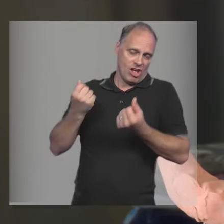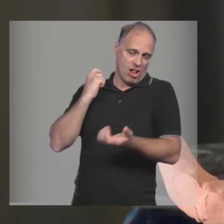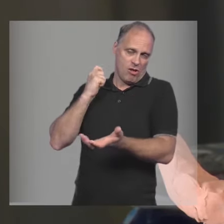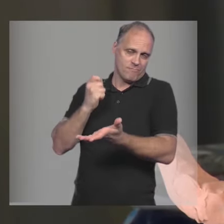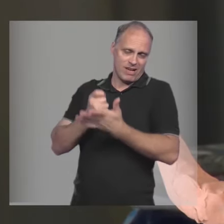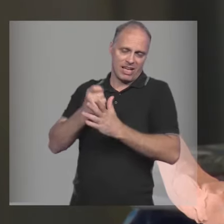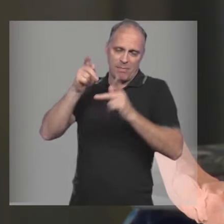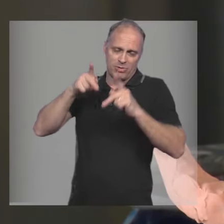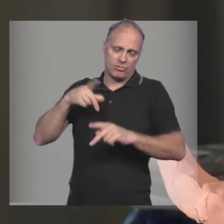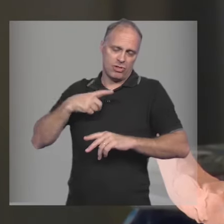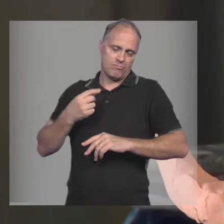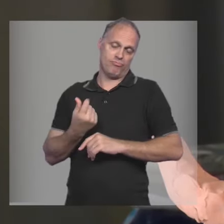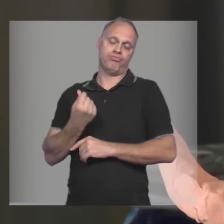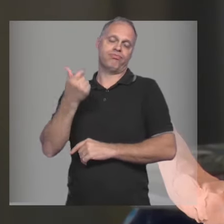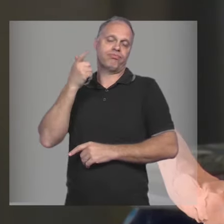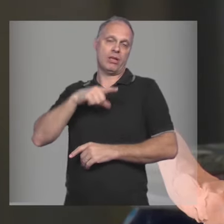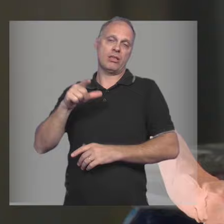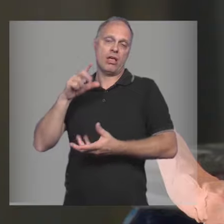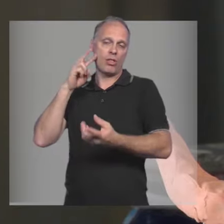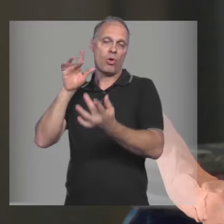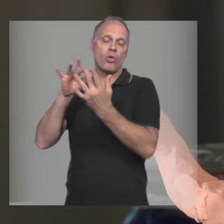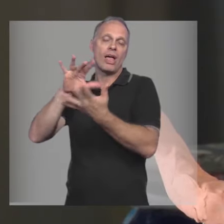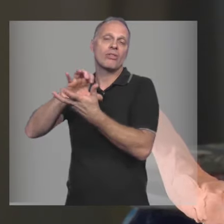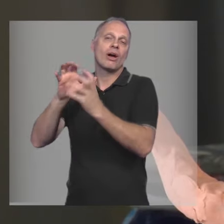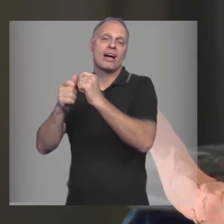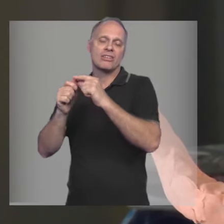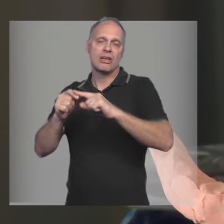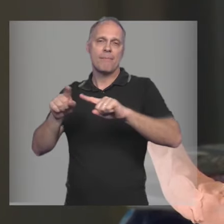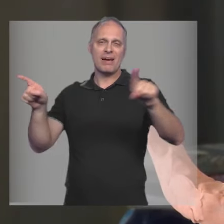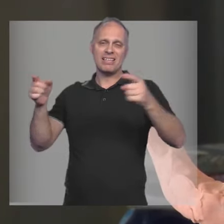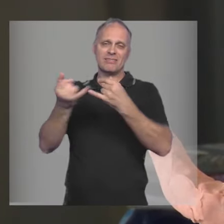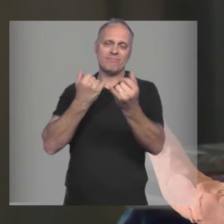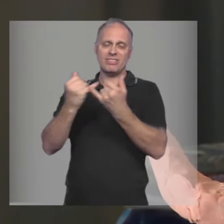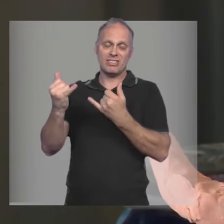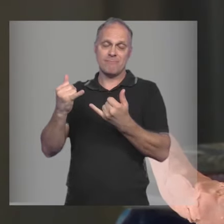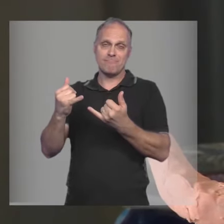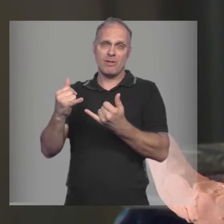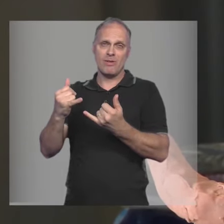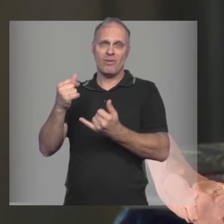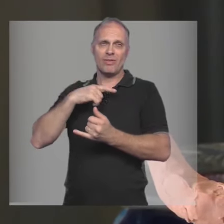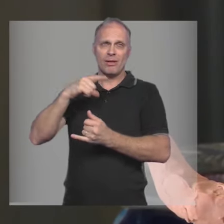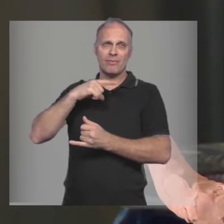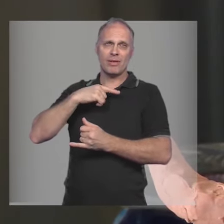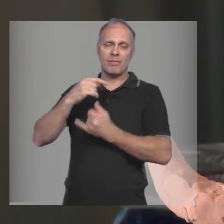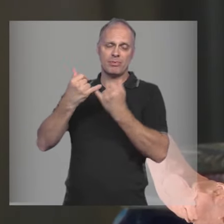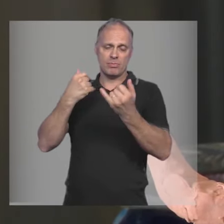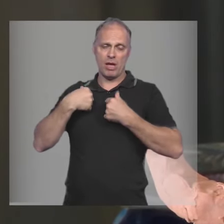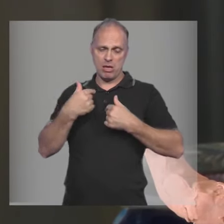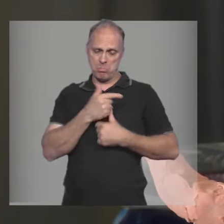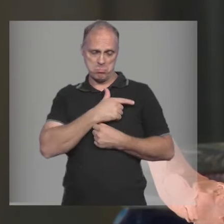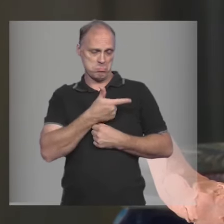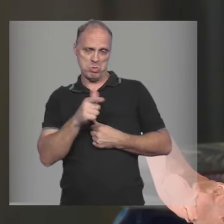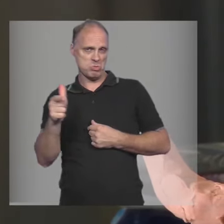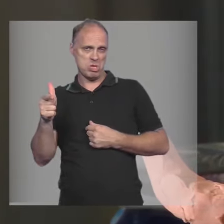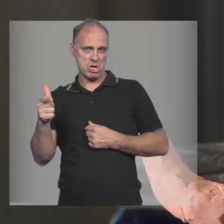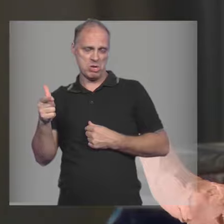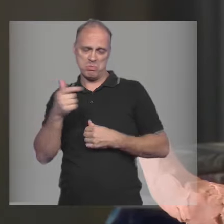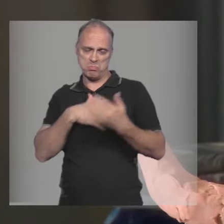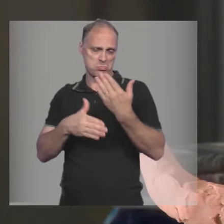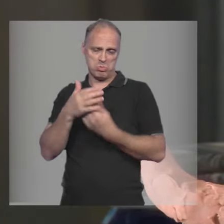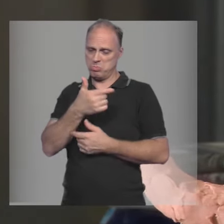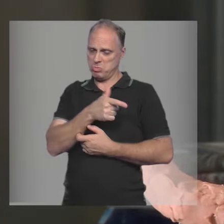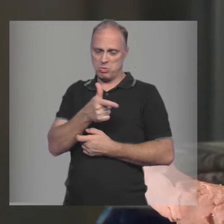justificar o rei nu, sabe? Aquele troço de que eu não tenho